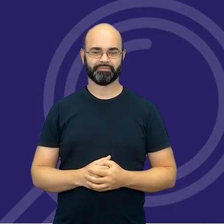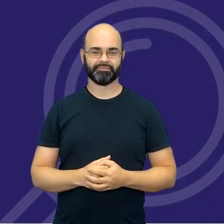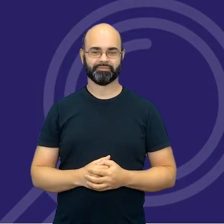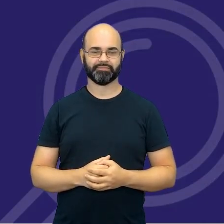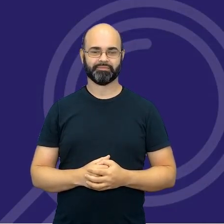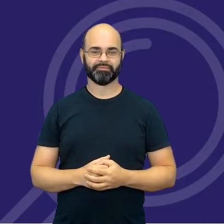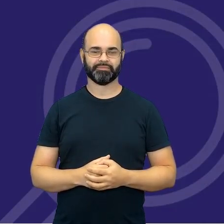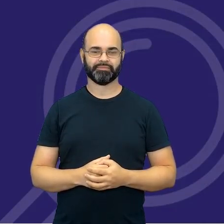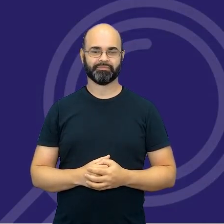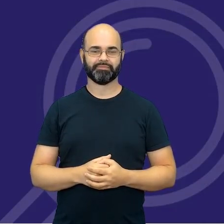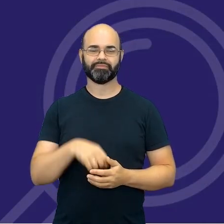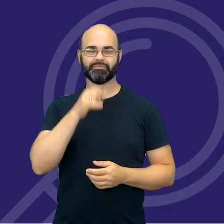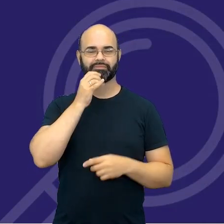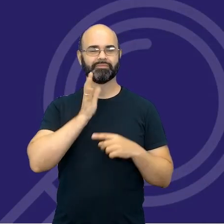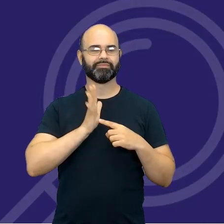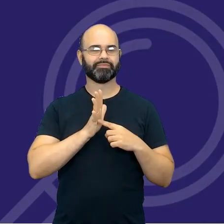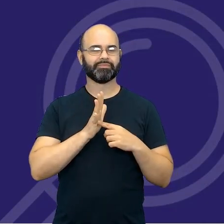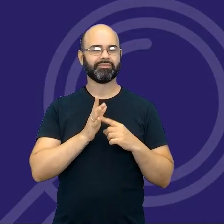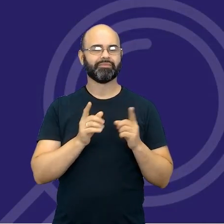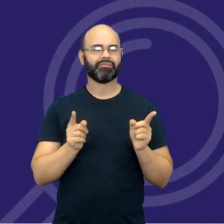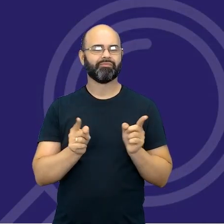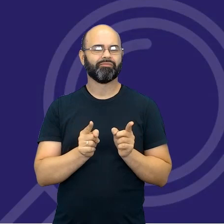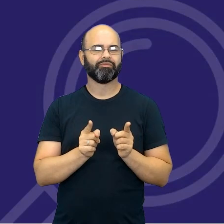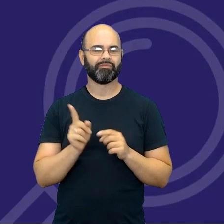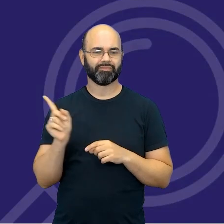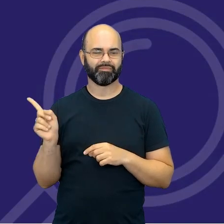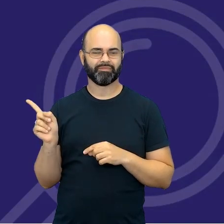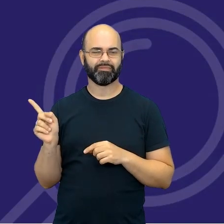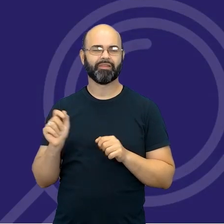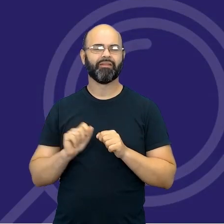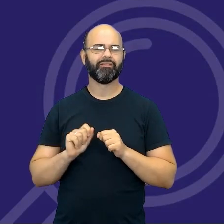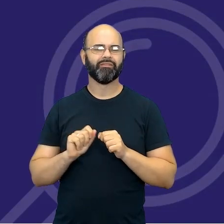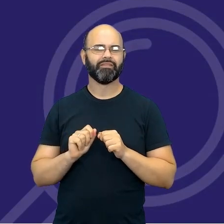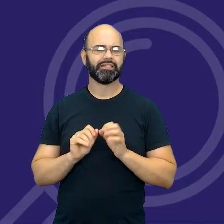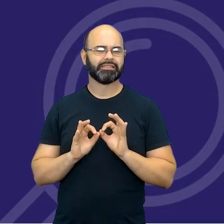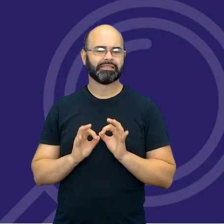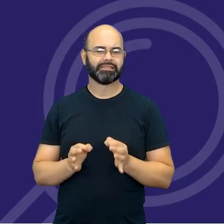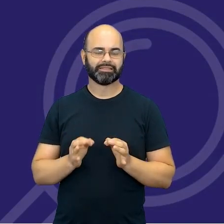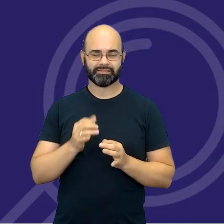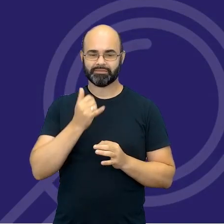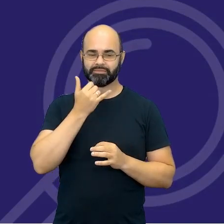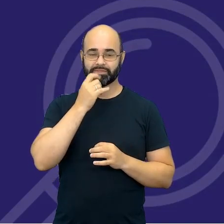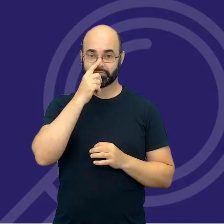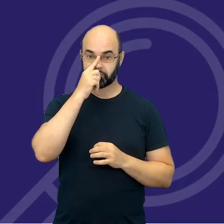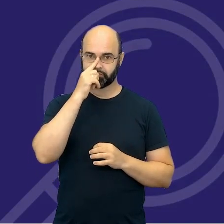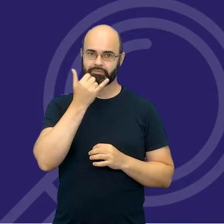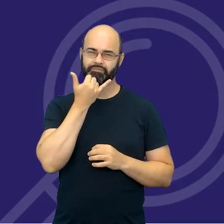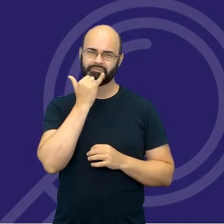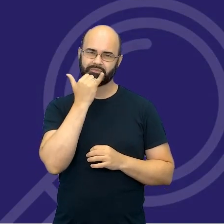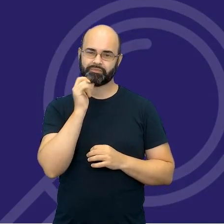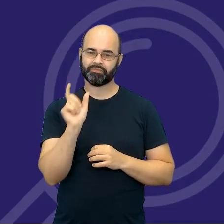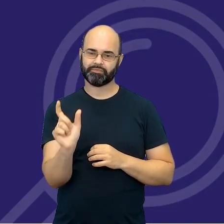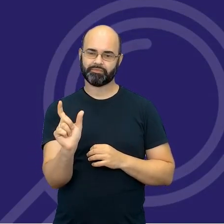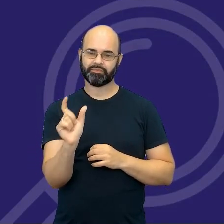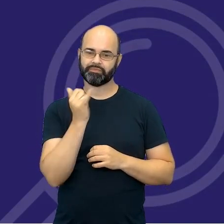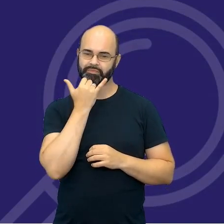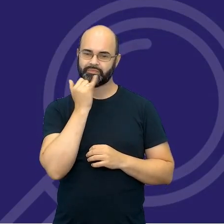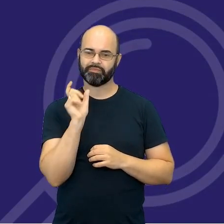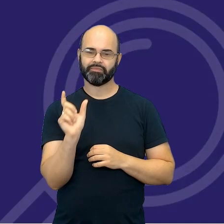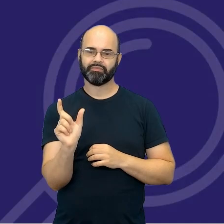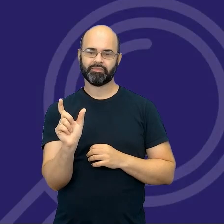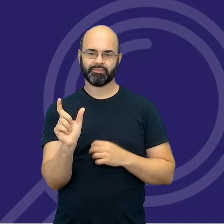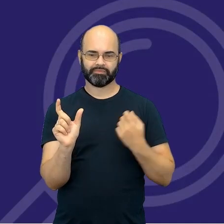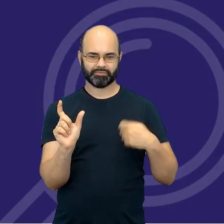esse motorzinho é muito tranquilo de fazer, você vê que tem uma pilha ali, né, um ferrinho, que pode ter um